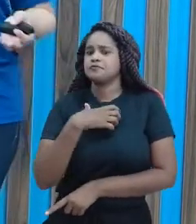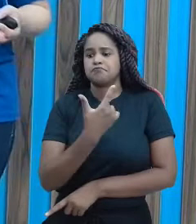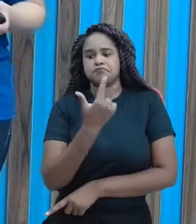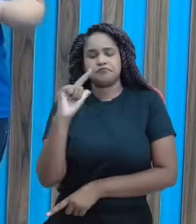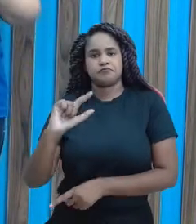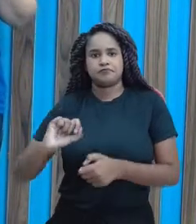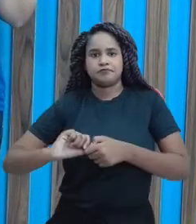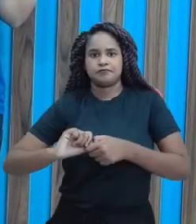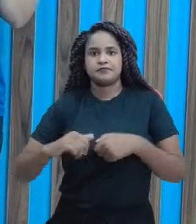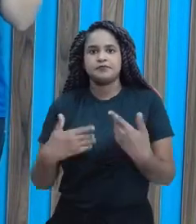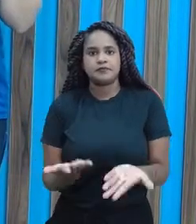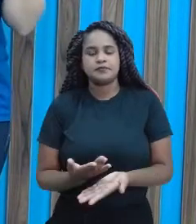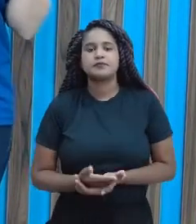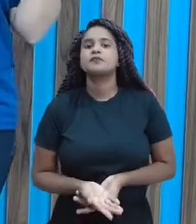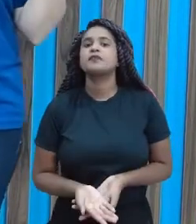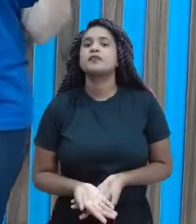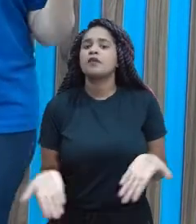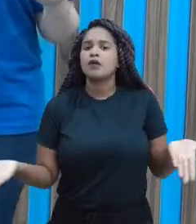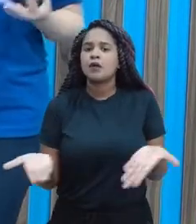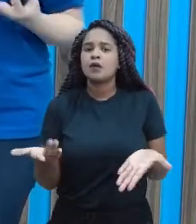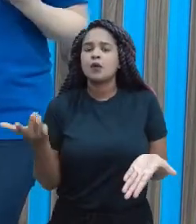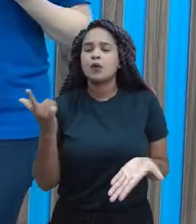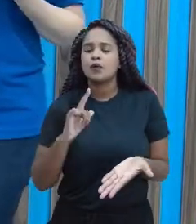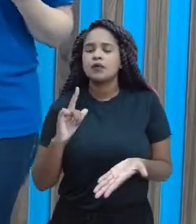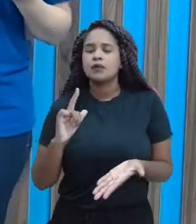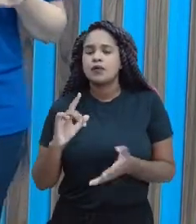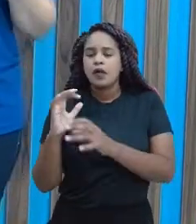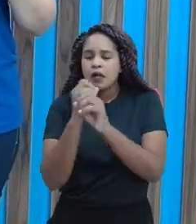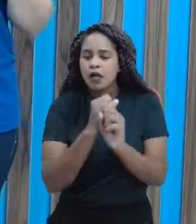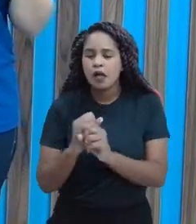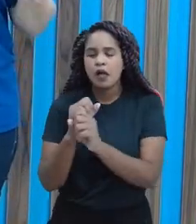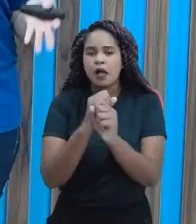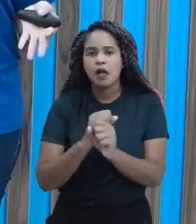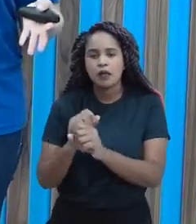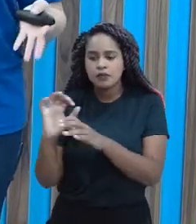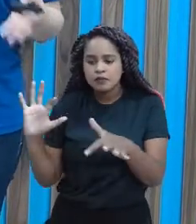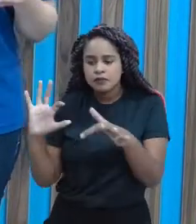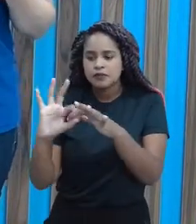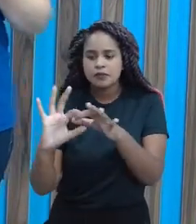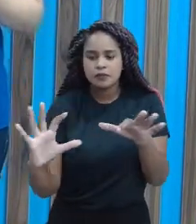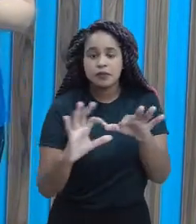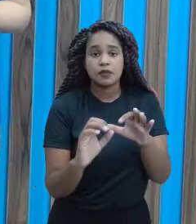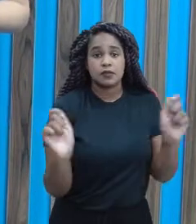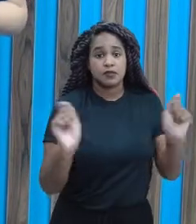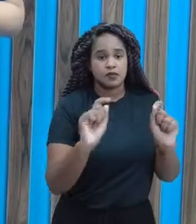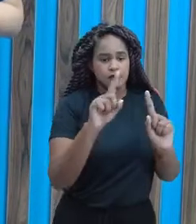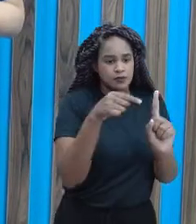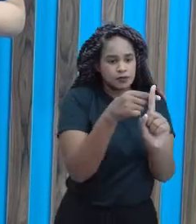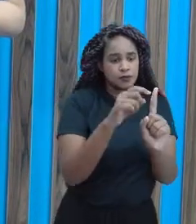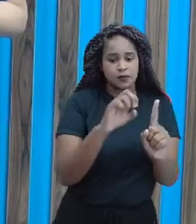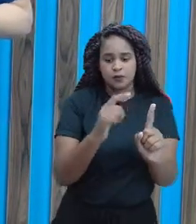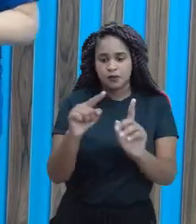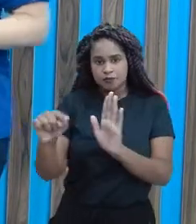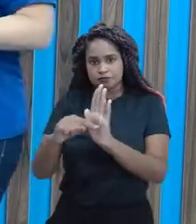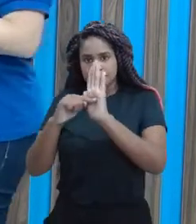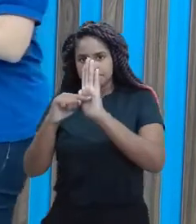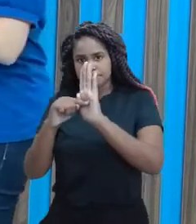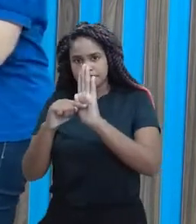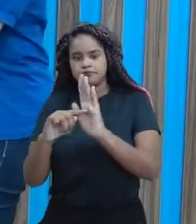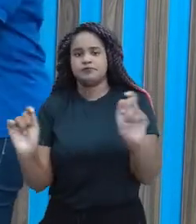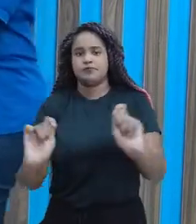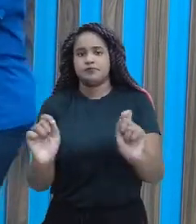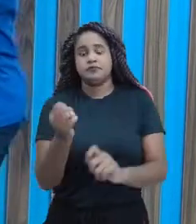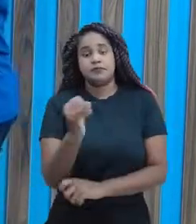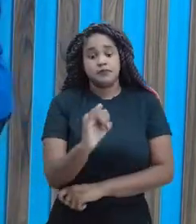fazer. Então, agora a gente está conseguindo compor essa porcentagem de acordo com uma soma ou com uma subtração de valores. Se eu